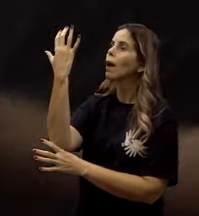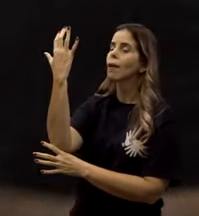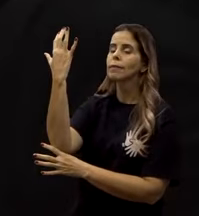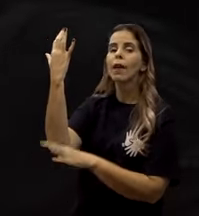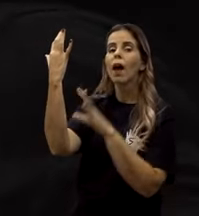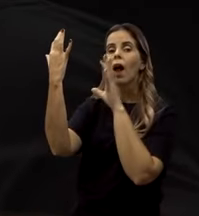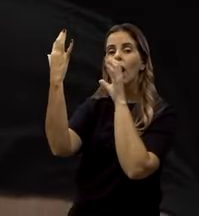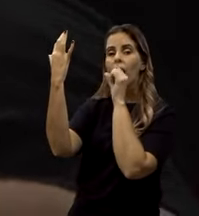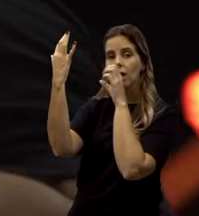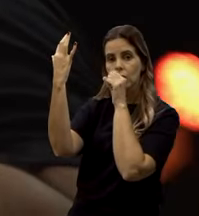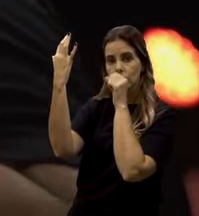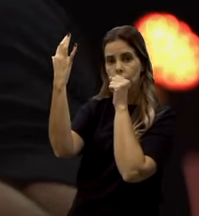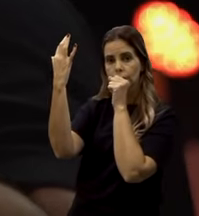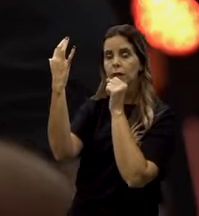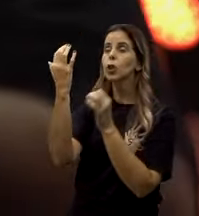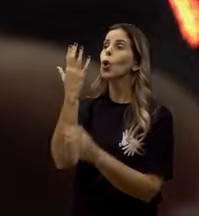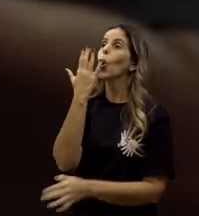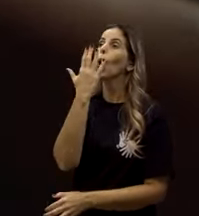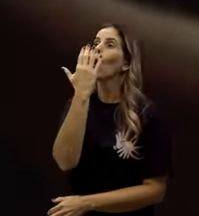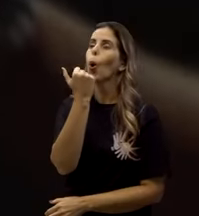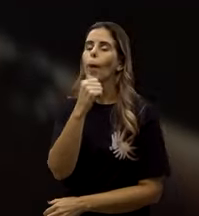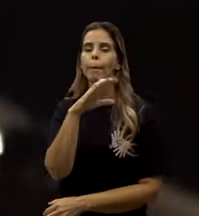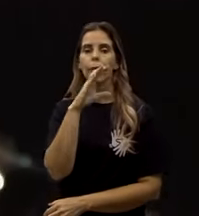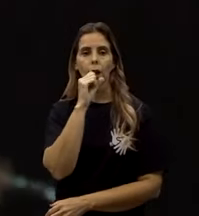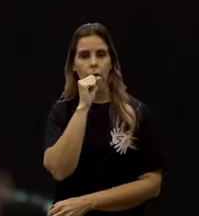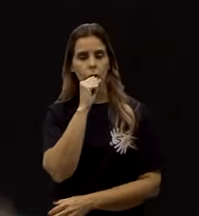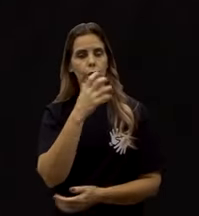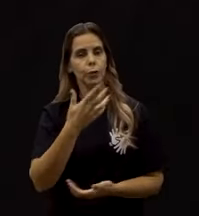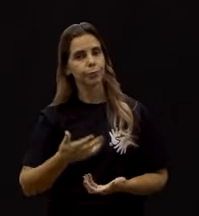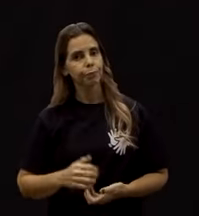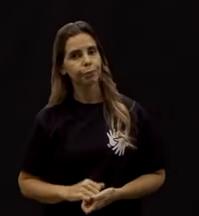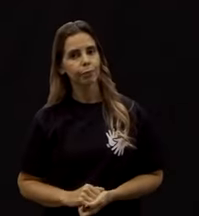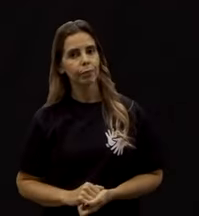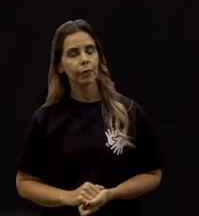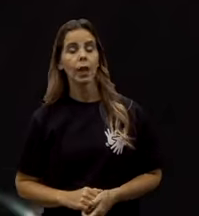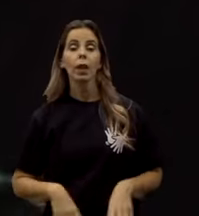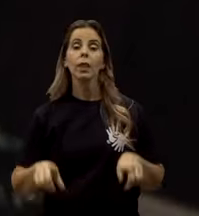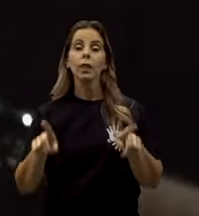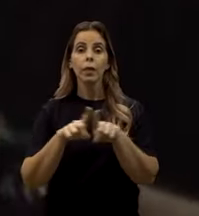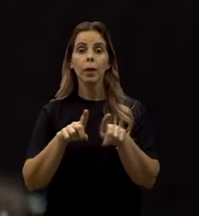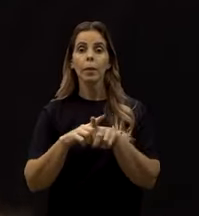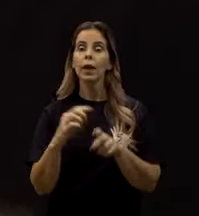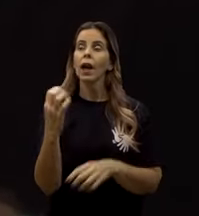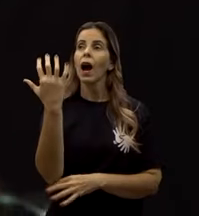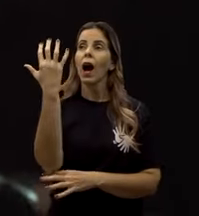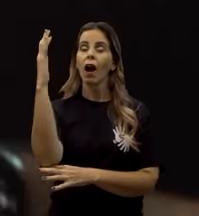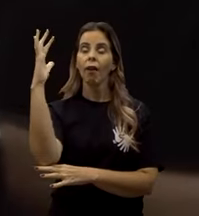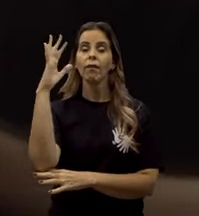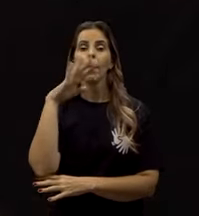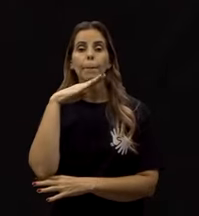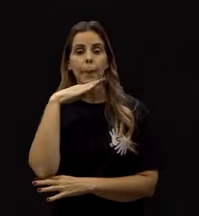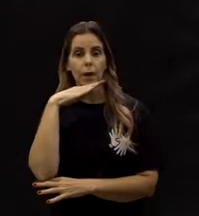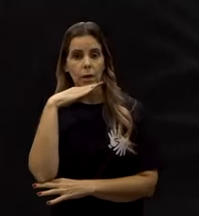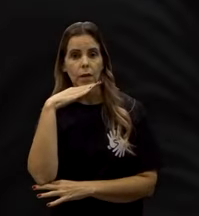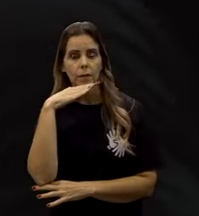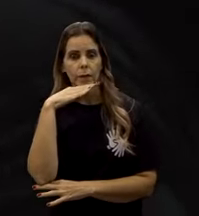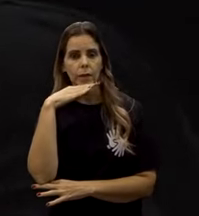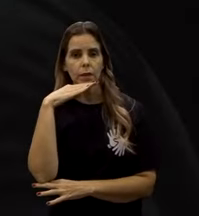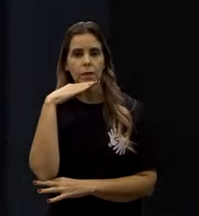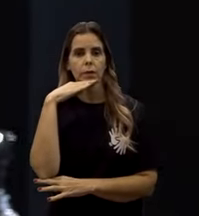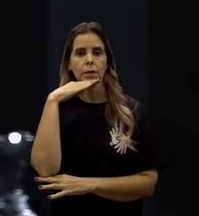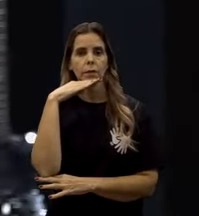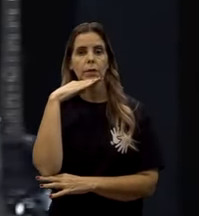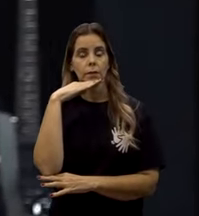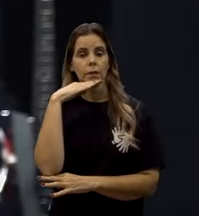mangueira dá fruto para alguém se deliciar com a manga tá tem alguém aí Amém